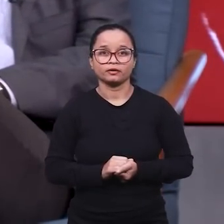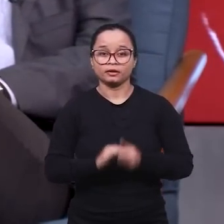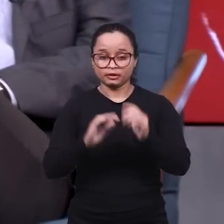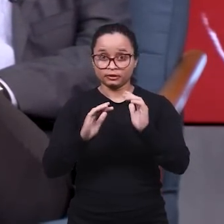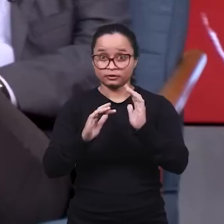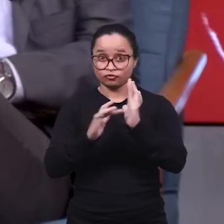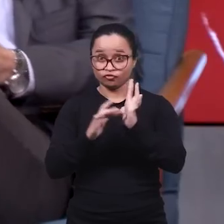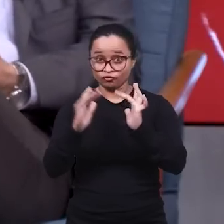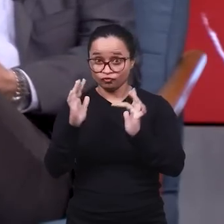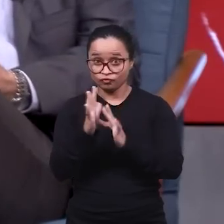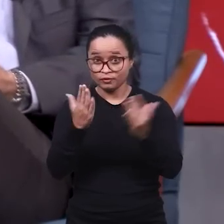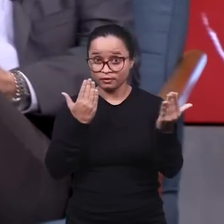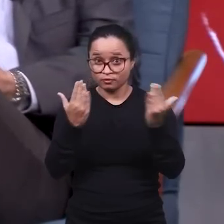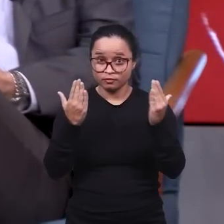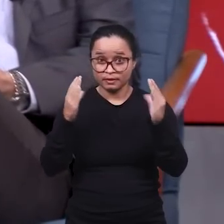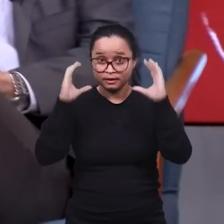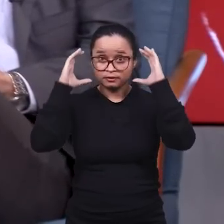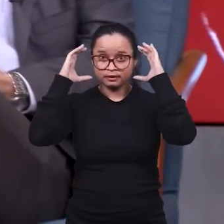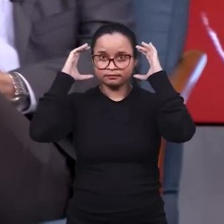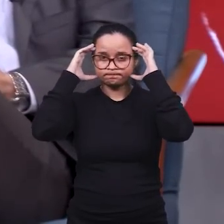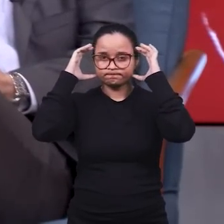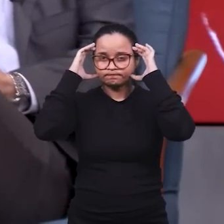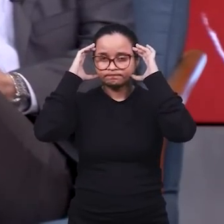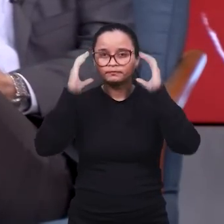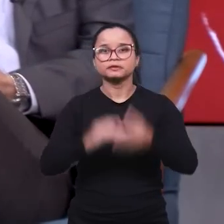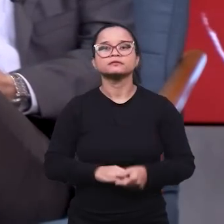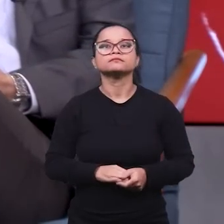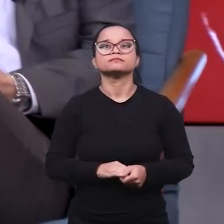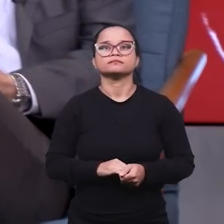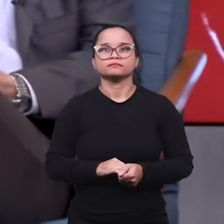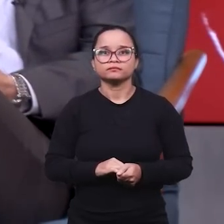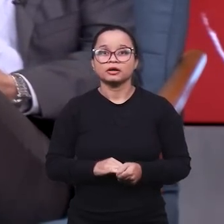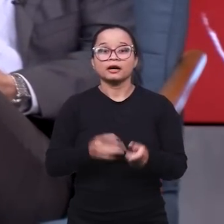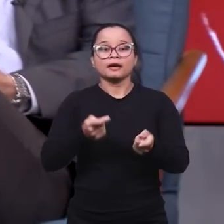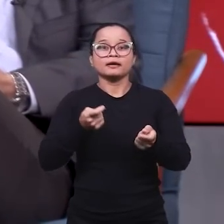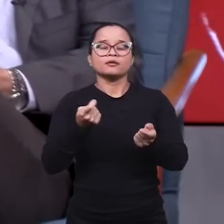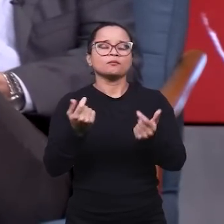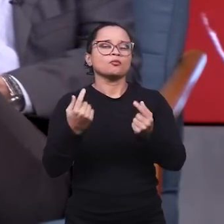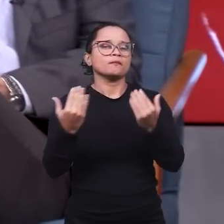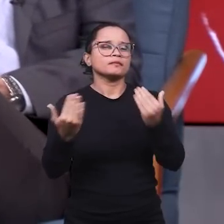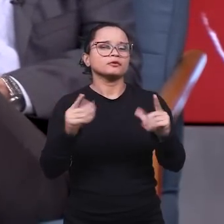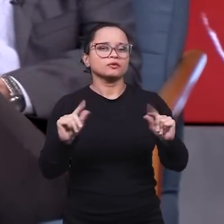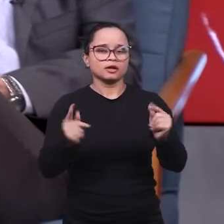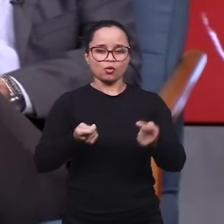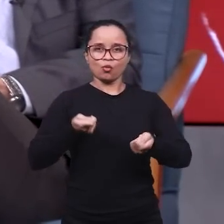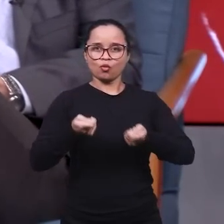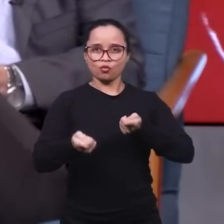cabeça. Então, o que Cristo é cabeça? Então, Cristo é governo.